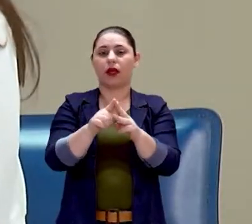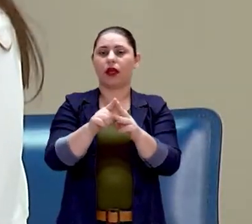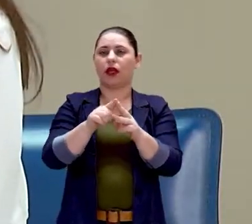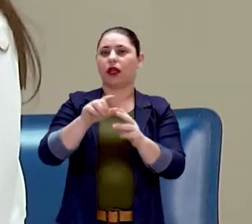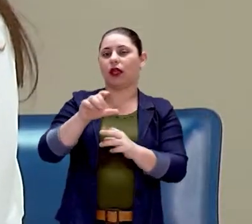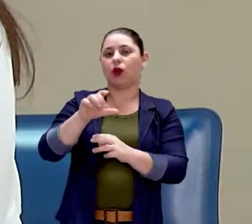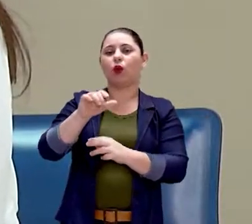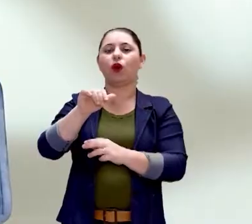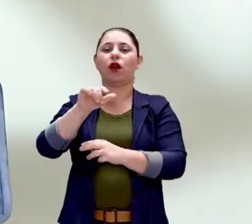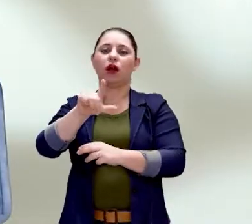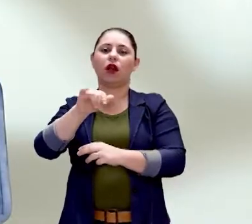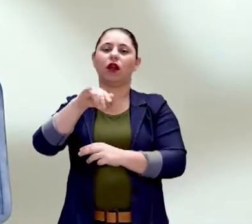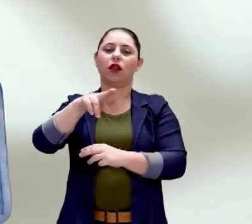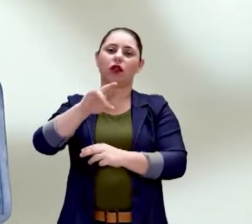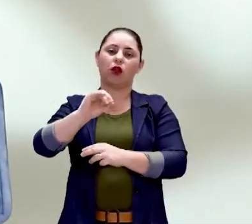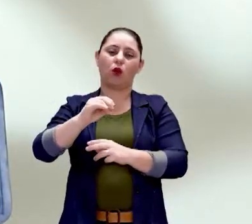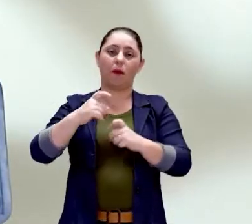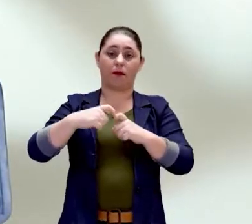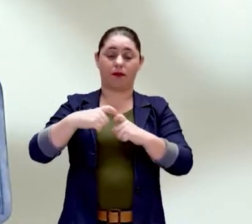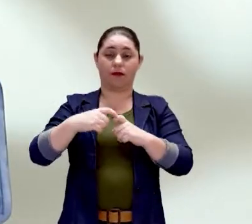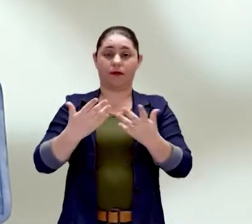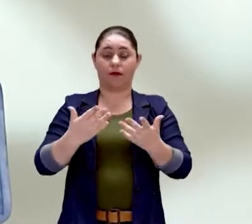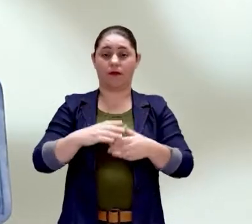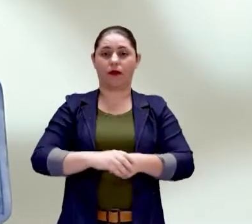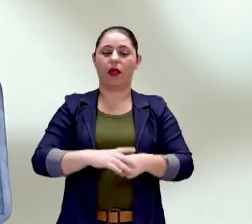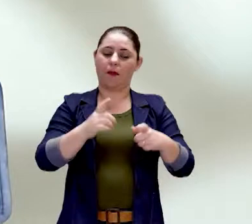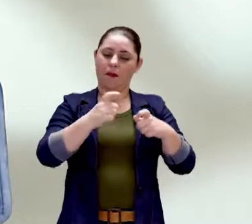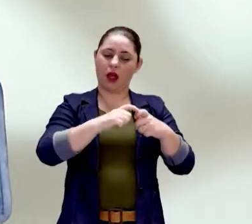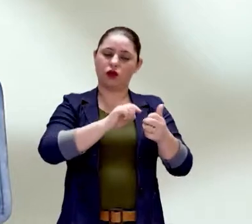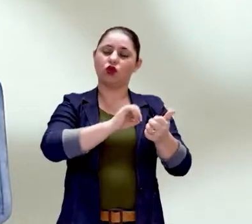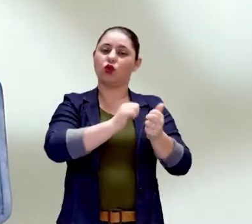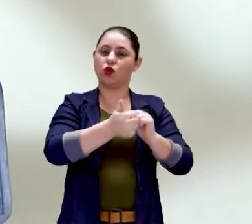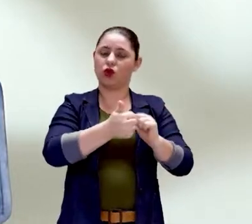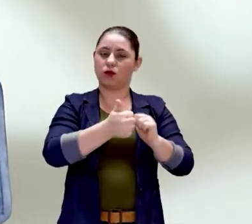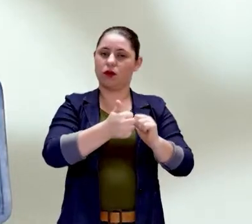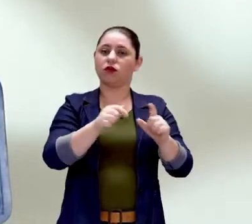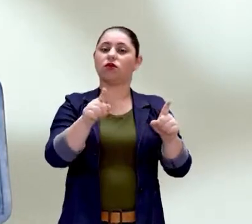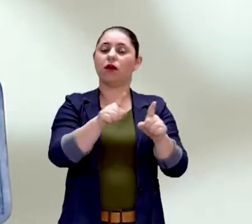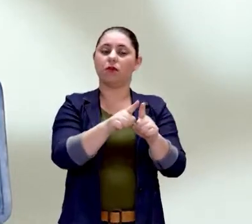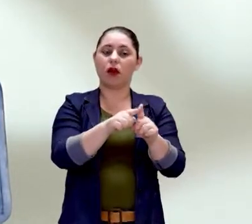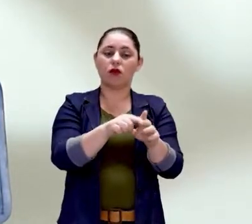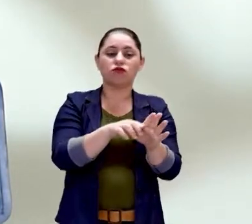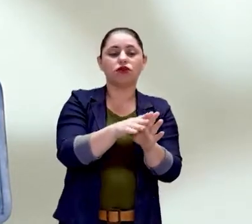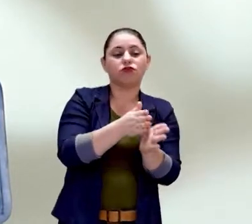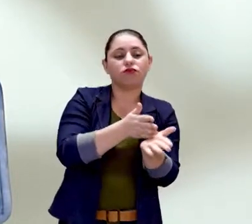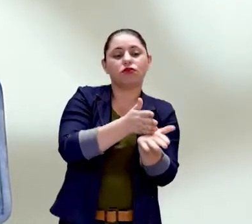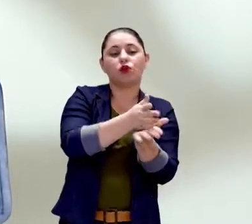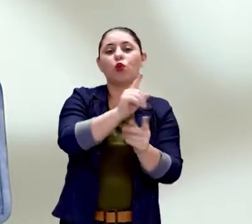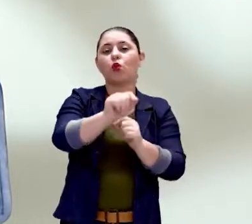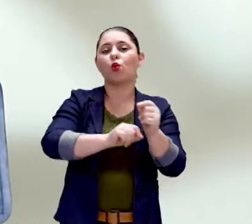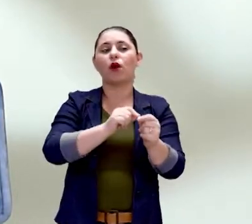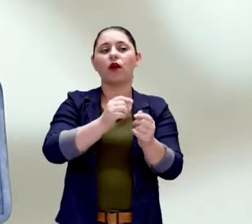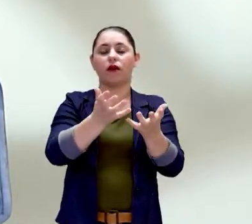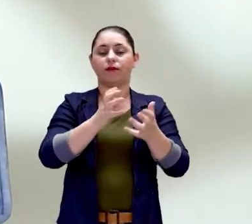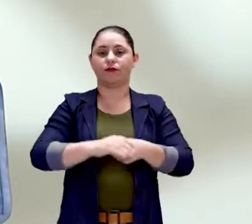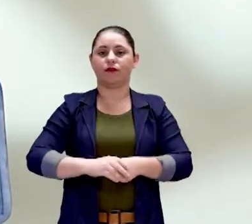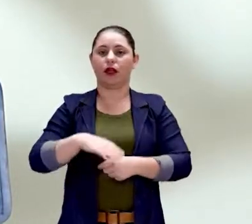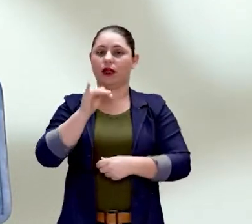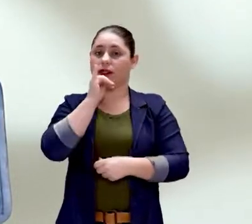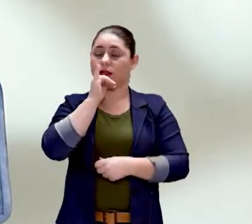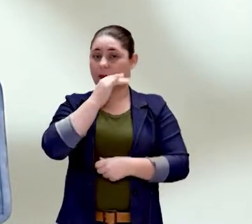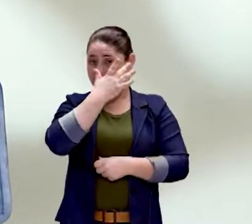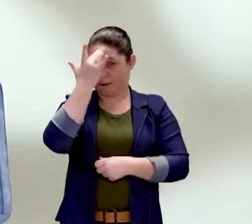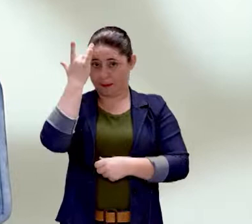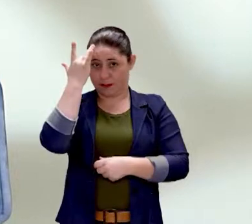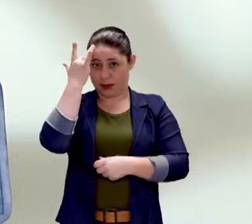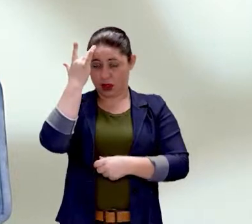clínico geral, né, doutor? Isso, com o clínico geral. Mas com o médico do esporte, ele vai ser guiado de acordo com aquele esporte que ele quer fazer. Exemplo,